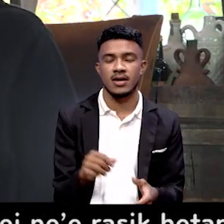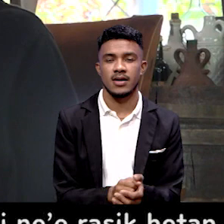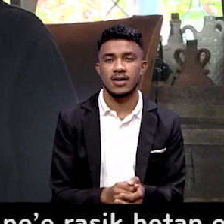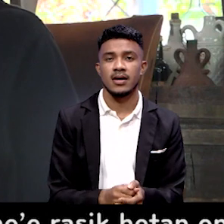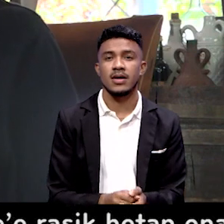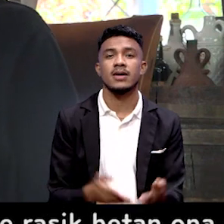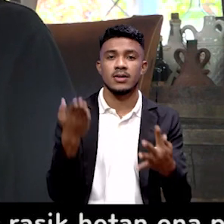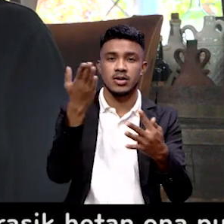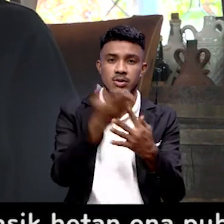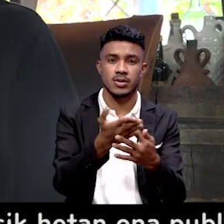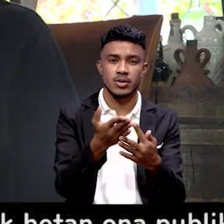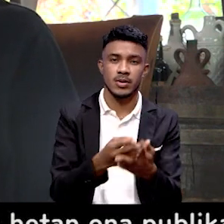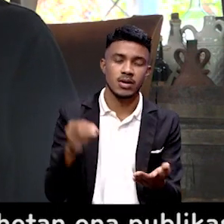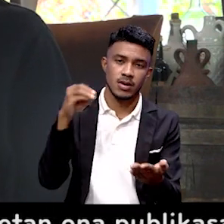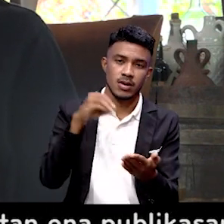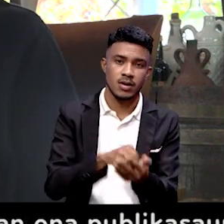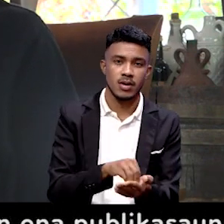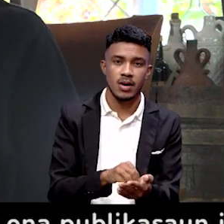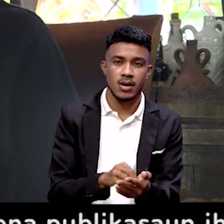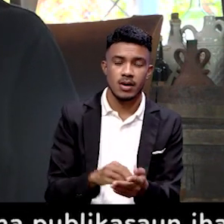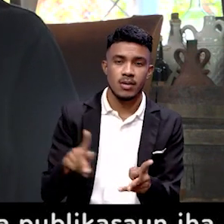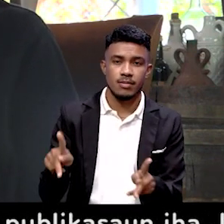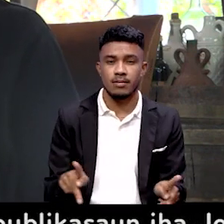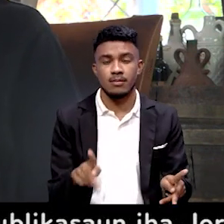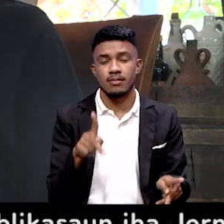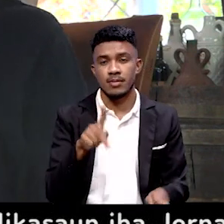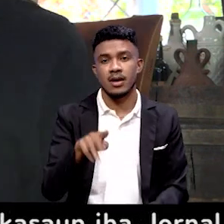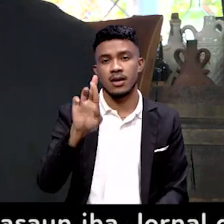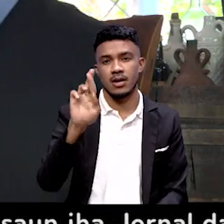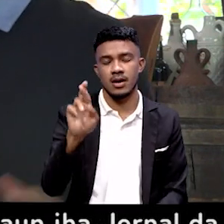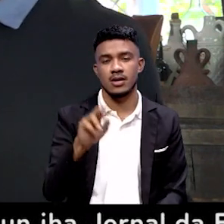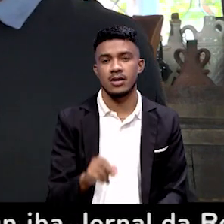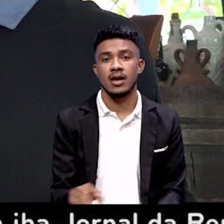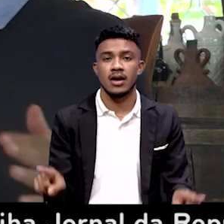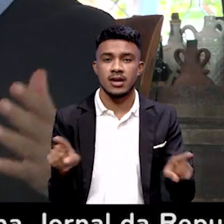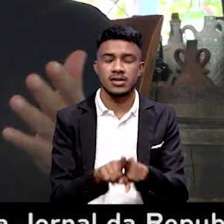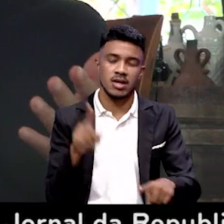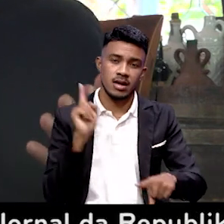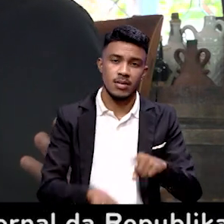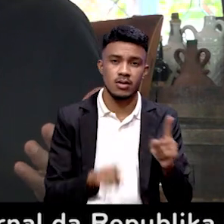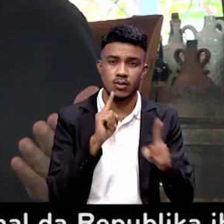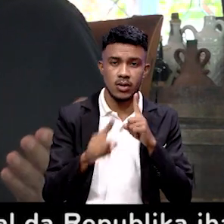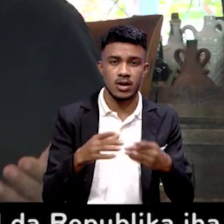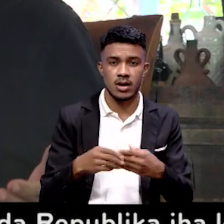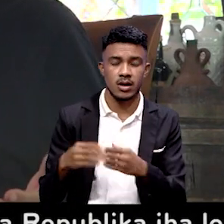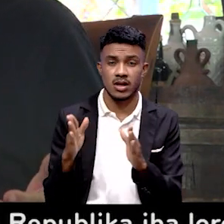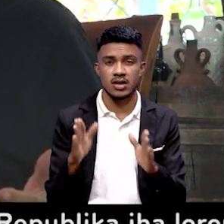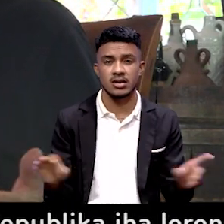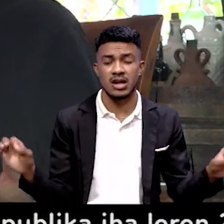ao mandato Procurador-Geral da República. Portanto, a bela tete liderança lá